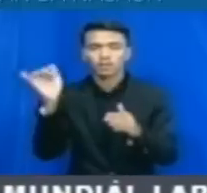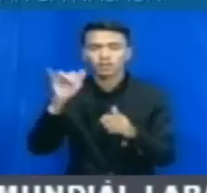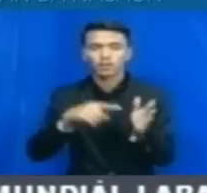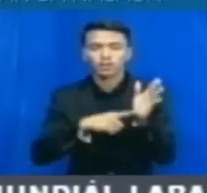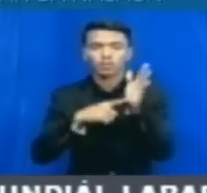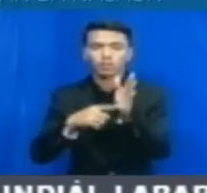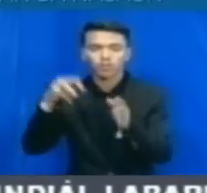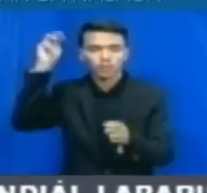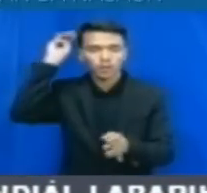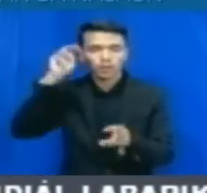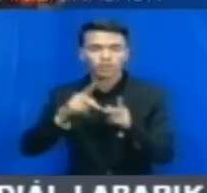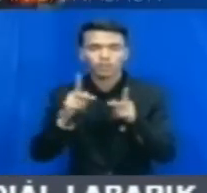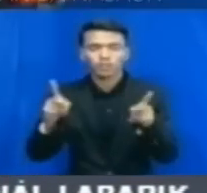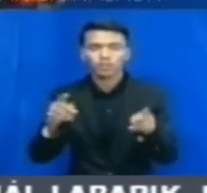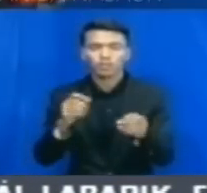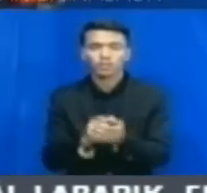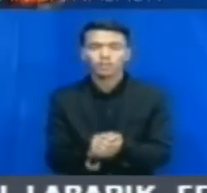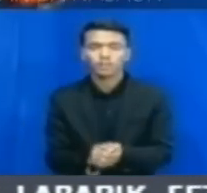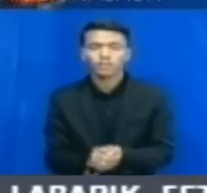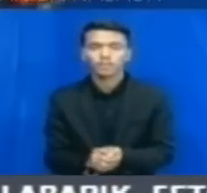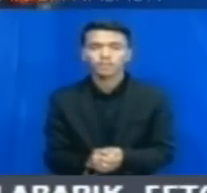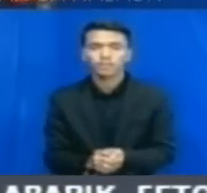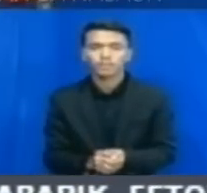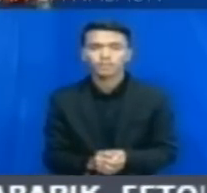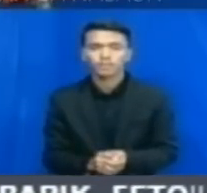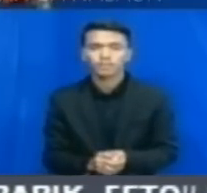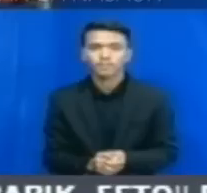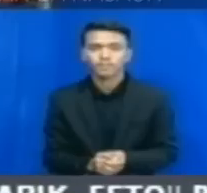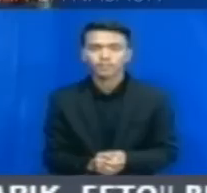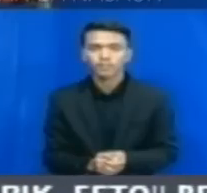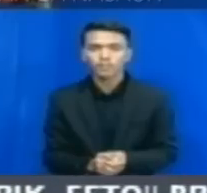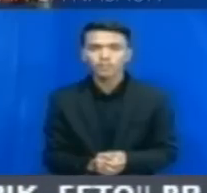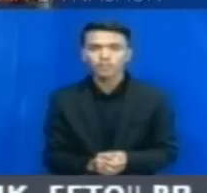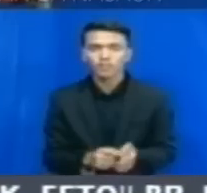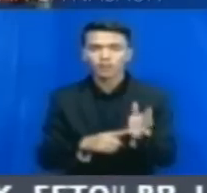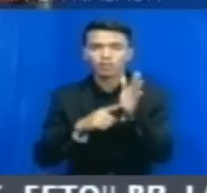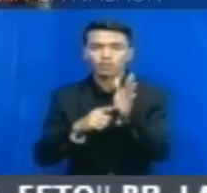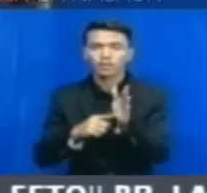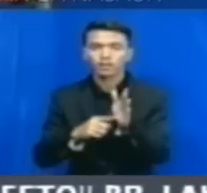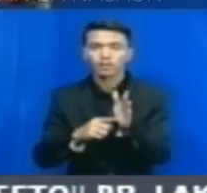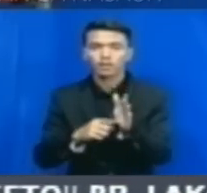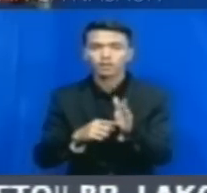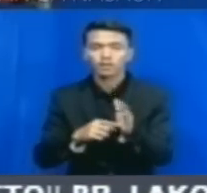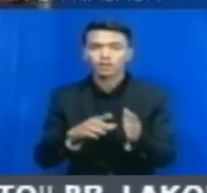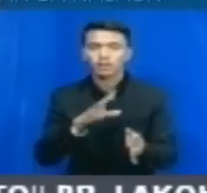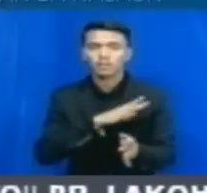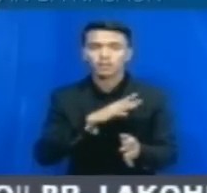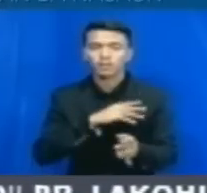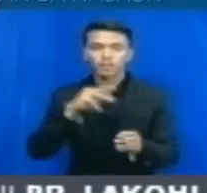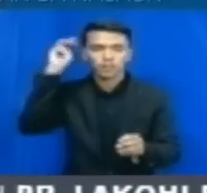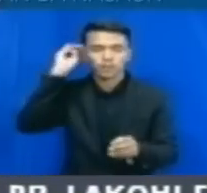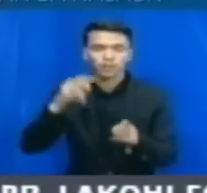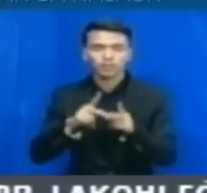ministério público makla la forte ganza prova so toto atvale conforme ter hano compreensão prova so toto atvale depende ba tribunal maka homologa prova